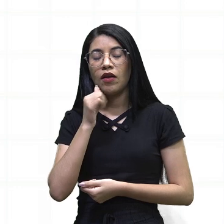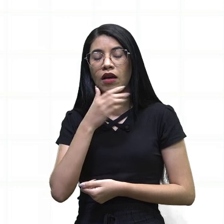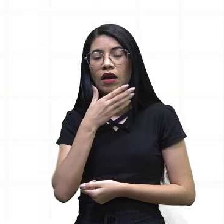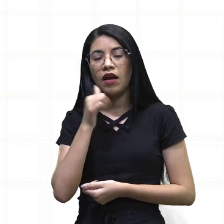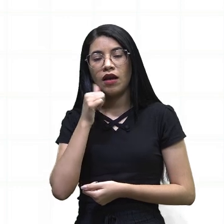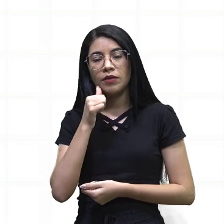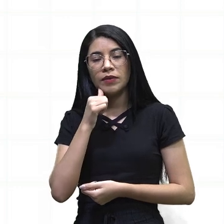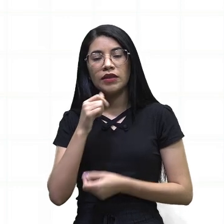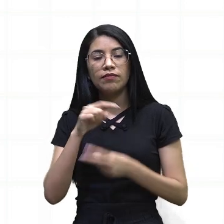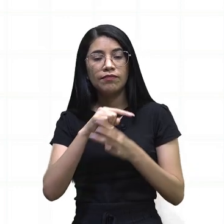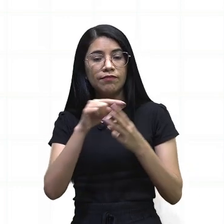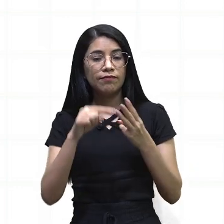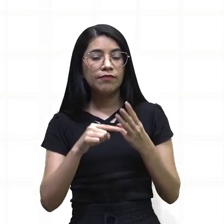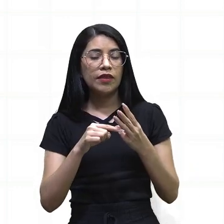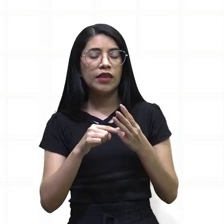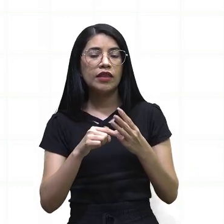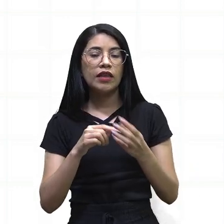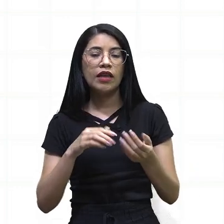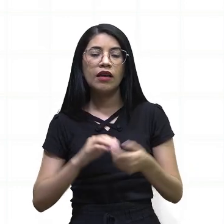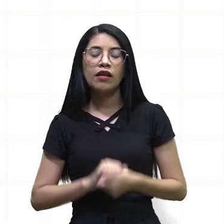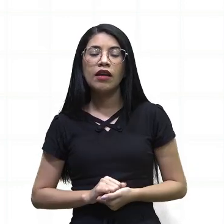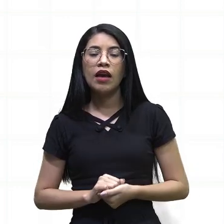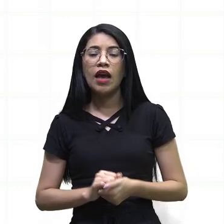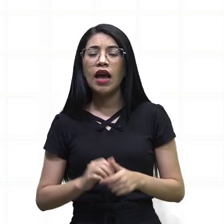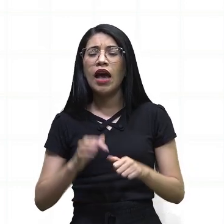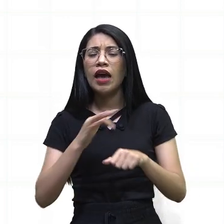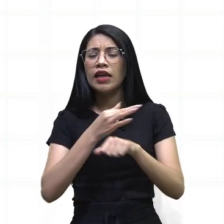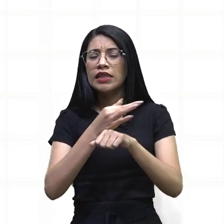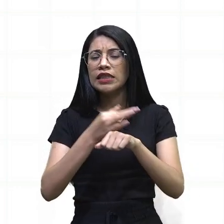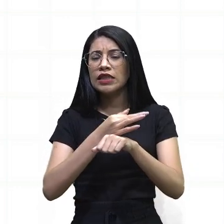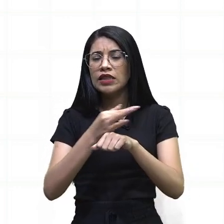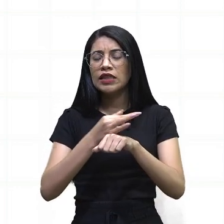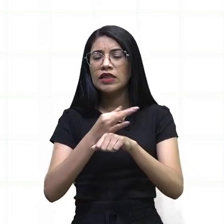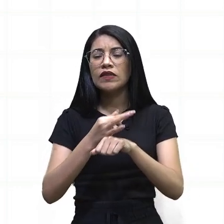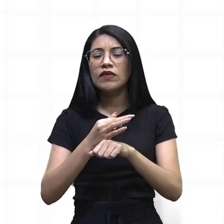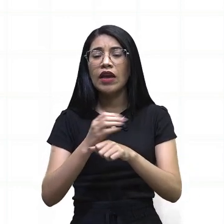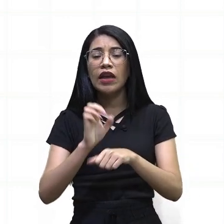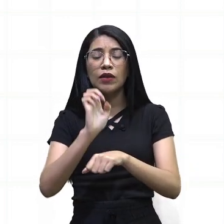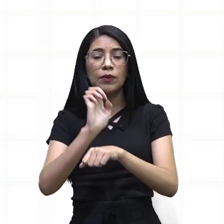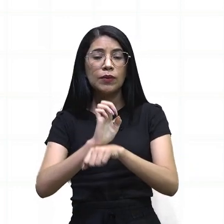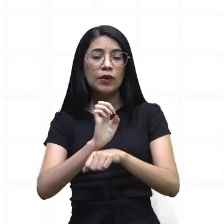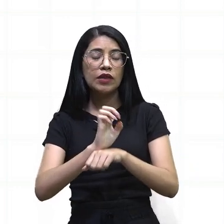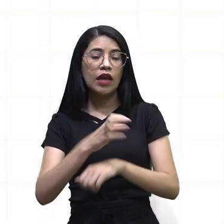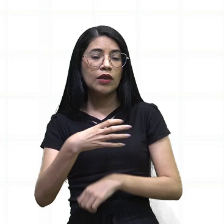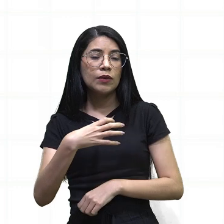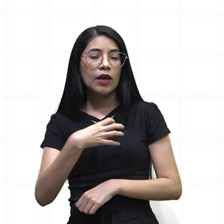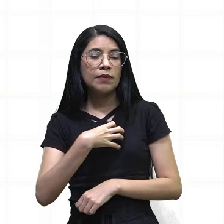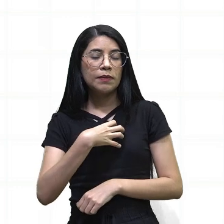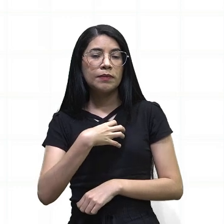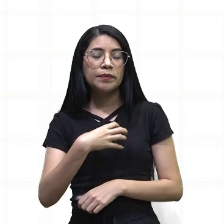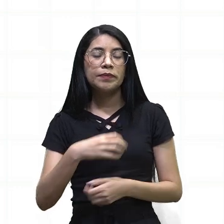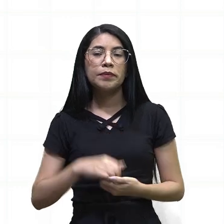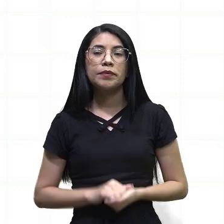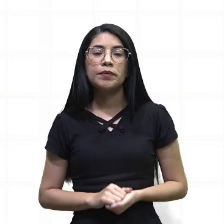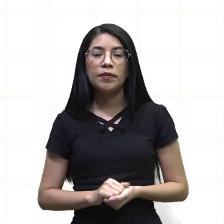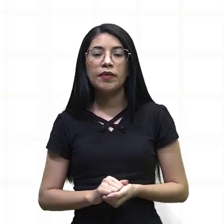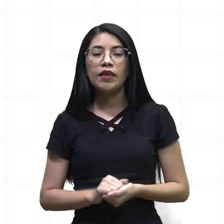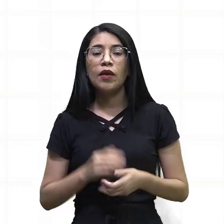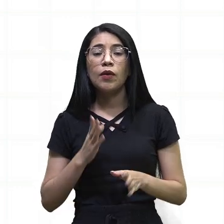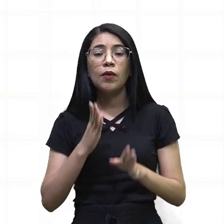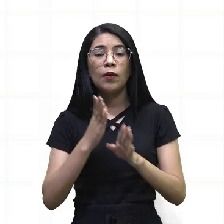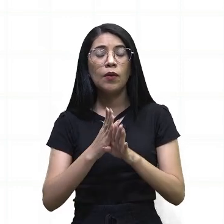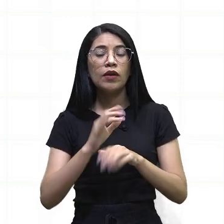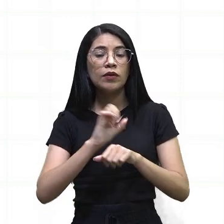e Camila passarão as férias em Salvador. Vamos lá identificar nosso